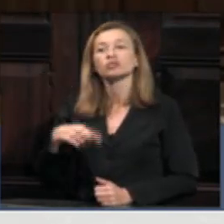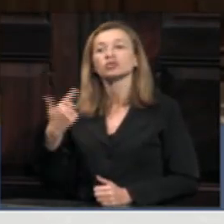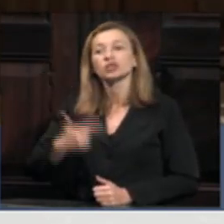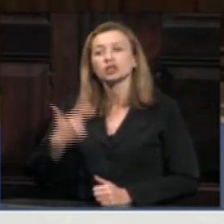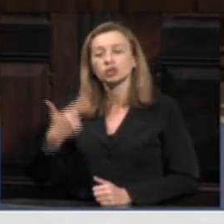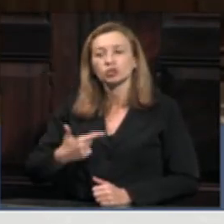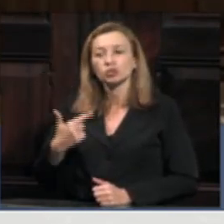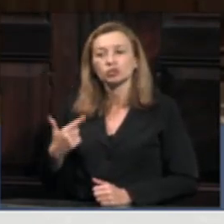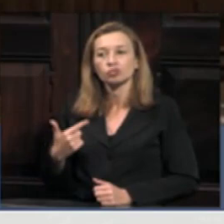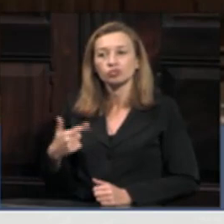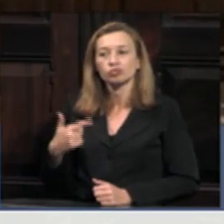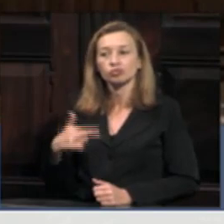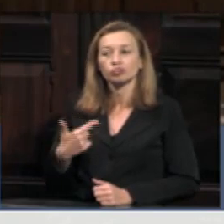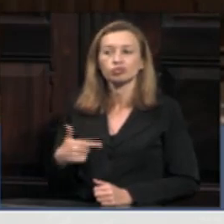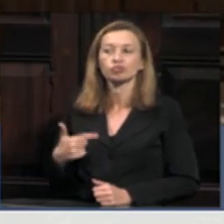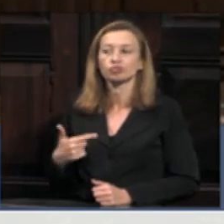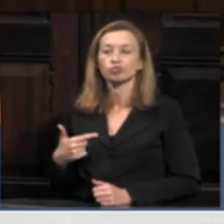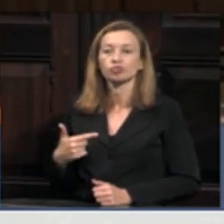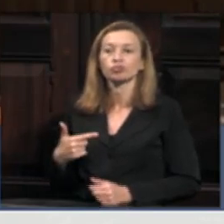ponto.